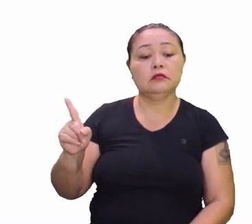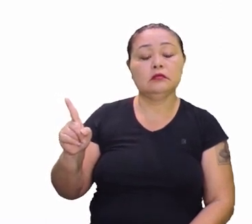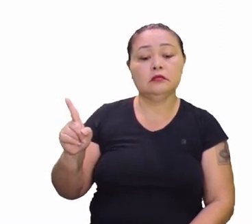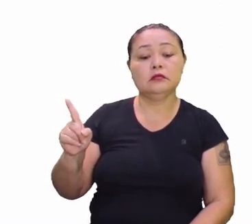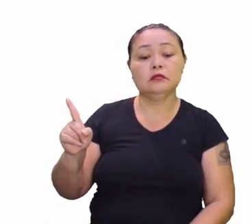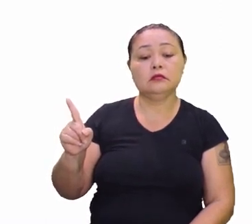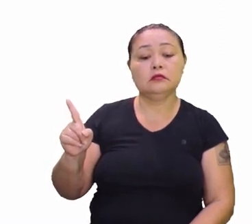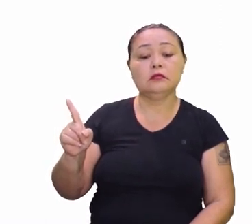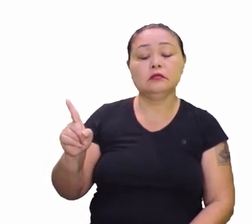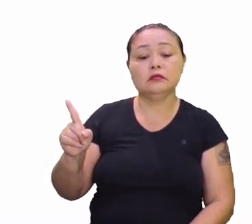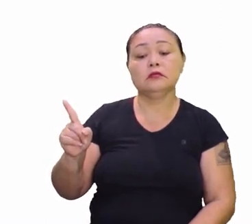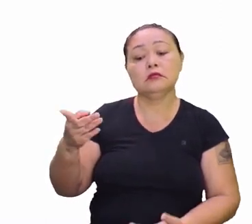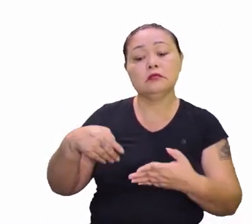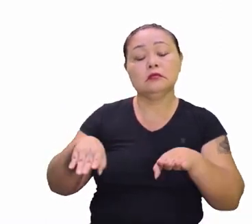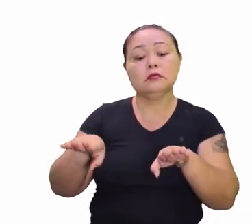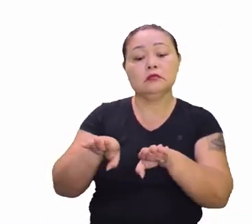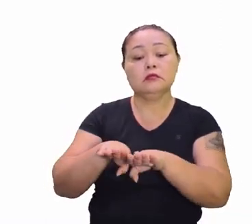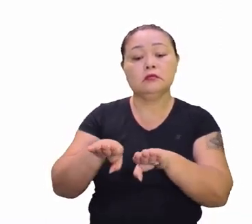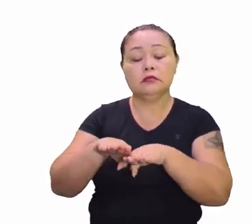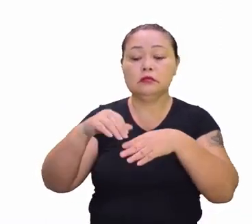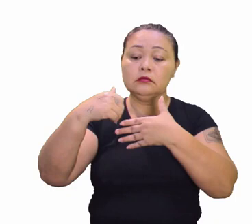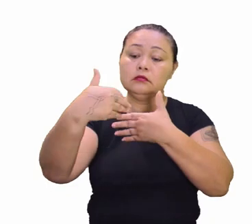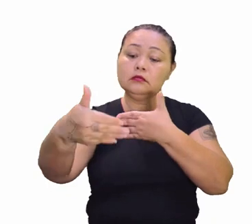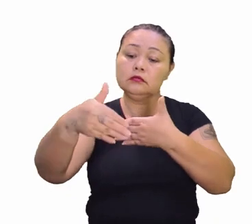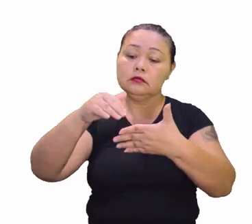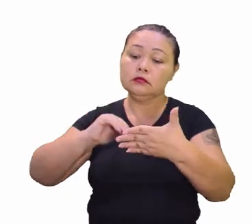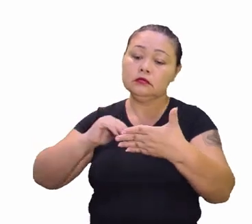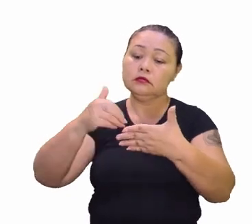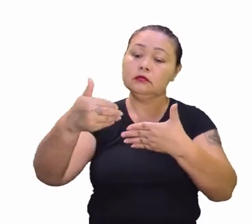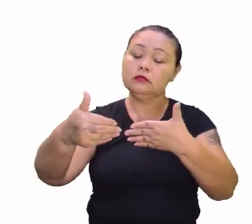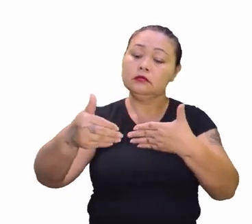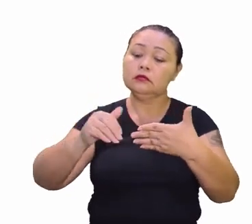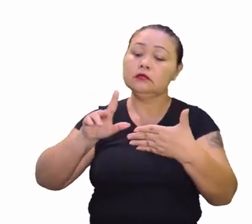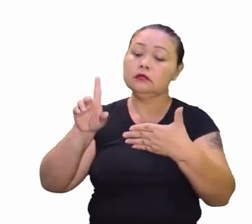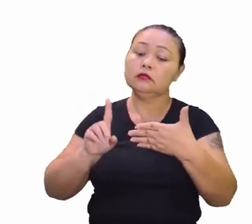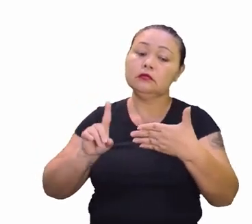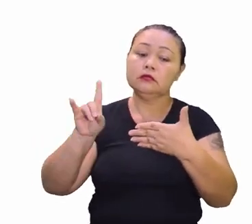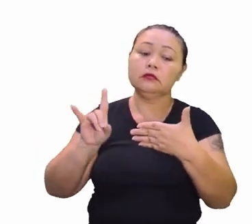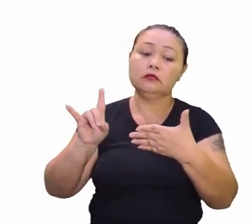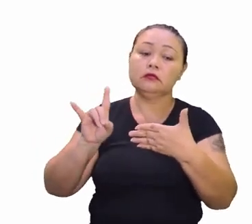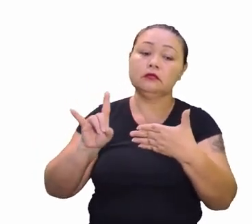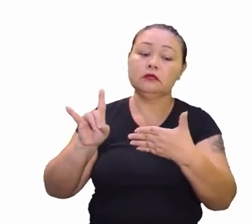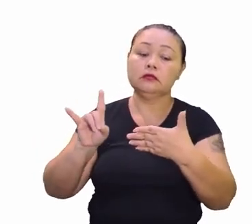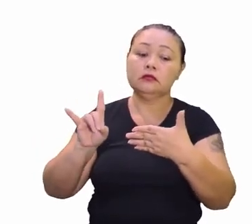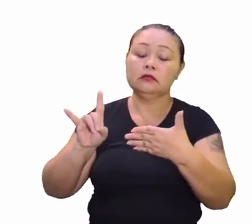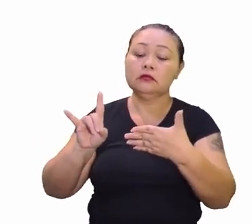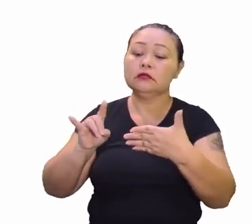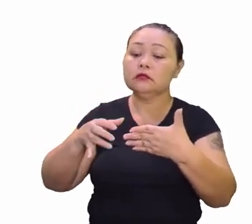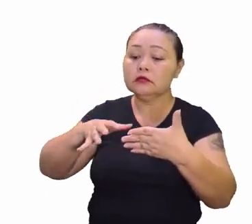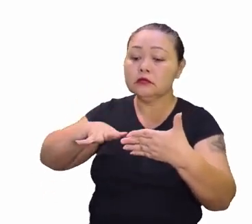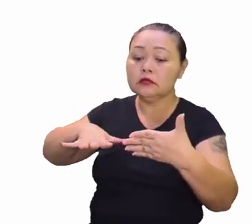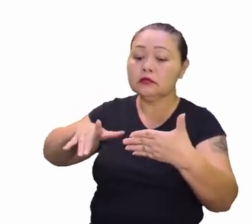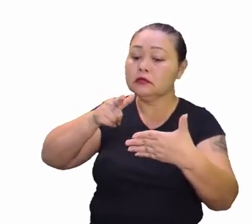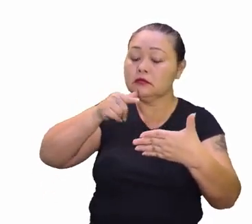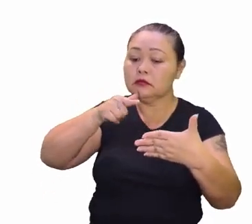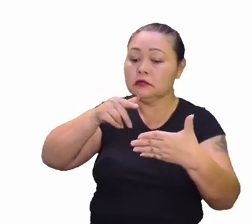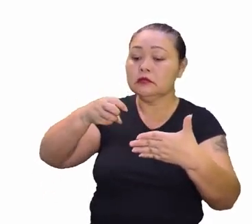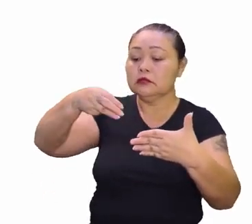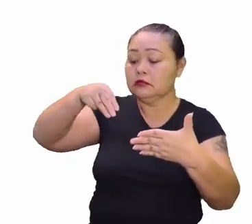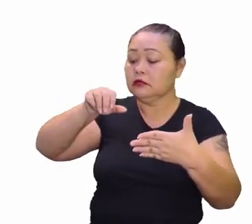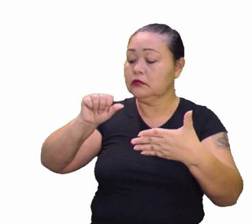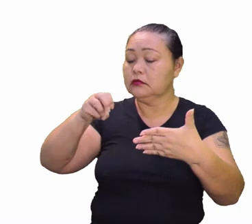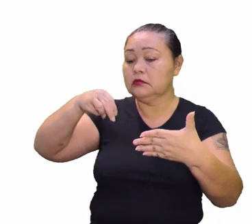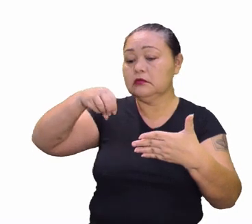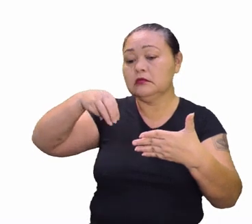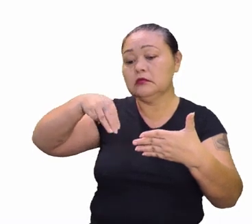Então, bacia do rio Mamoré também faz a fronteira ali com a Bolívia. Maior parte desse rio, Mamoré,